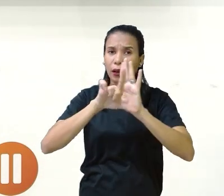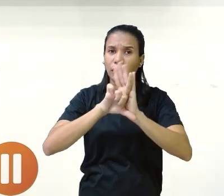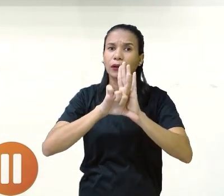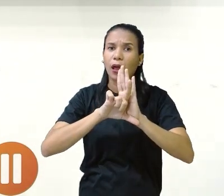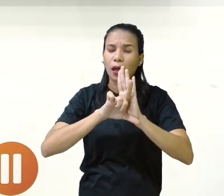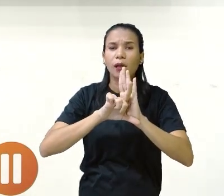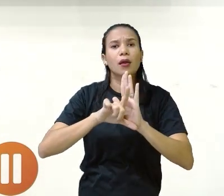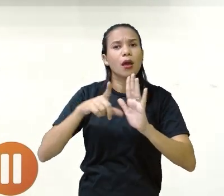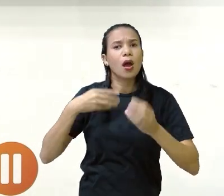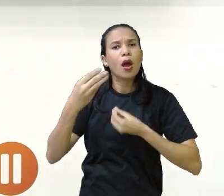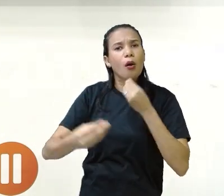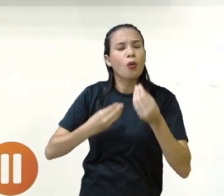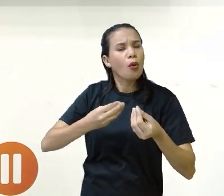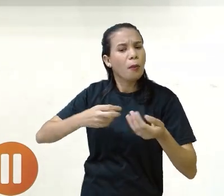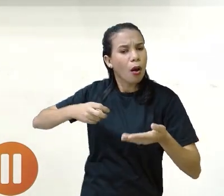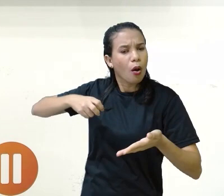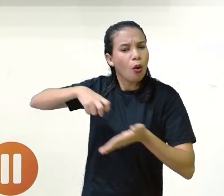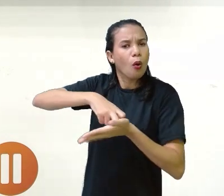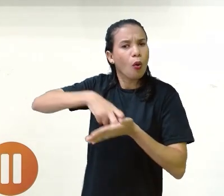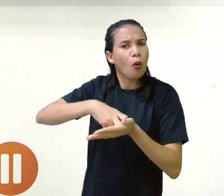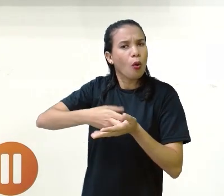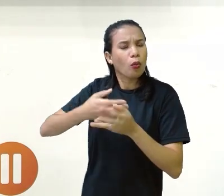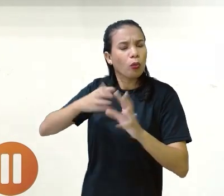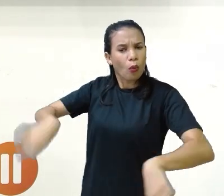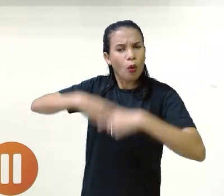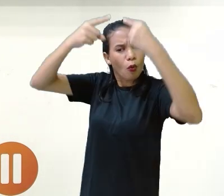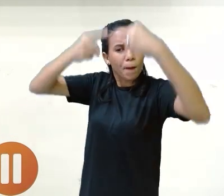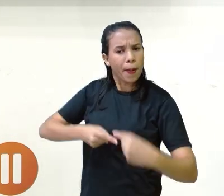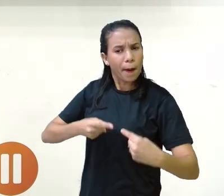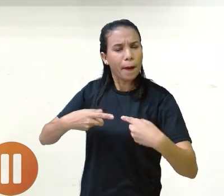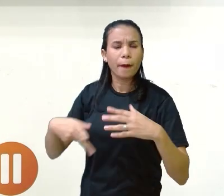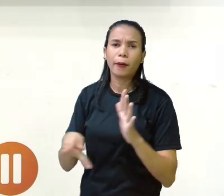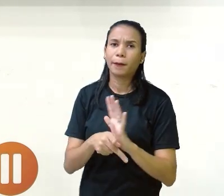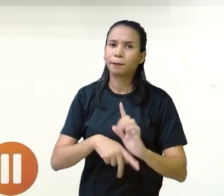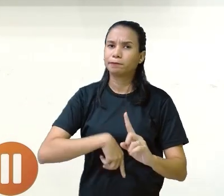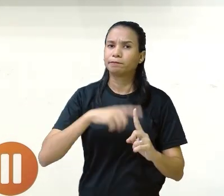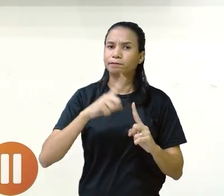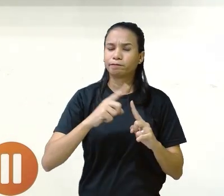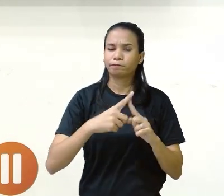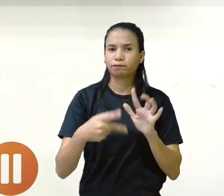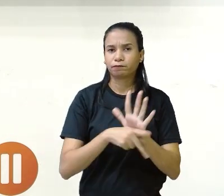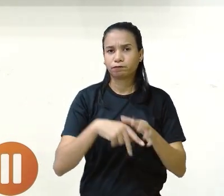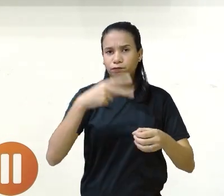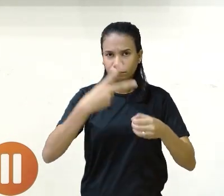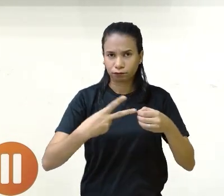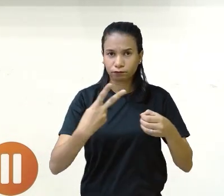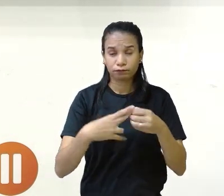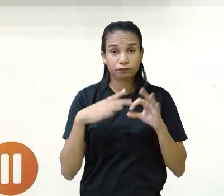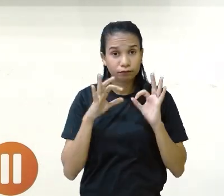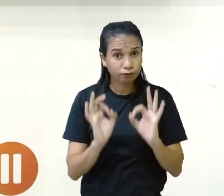para combater, ela vem para ir de encontro a esse tipo de violência, tá?